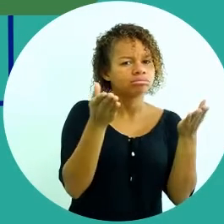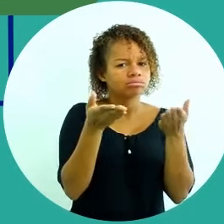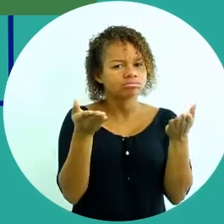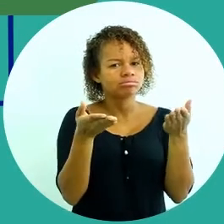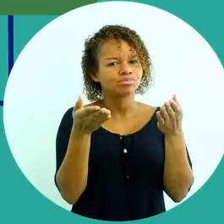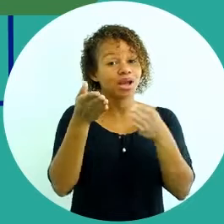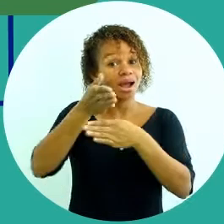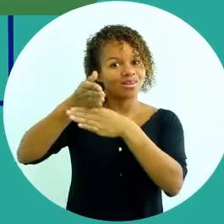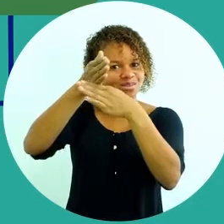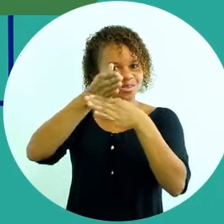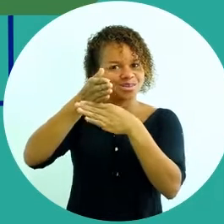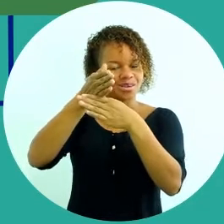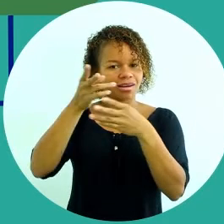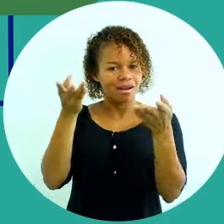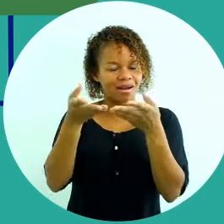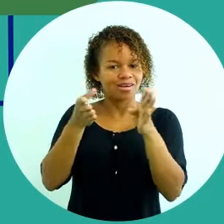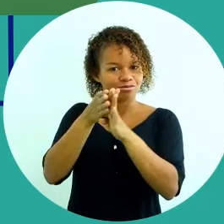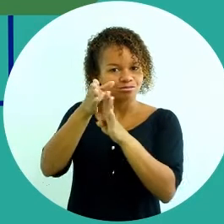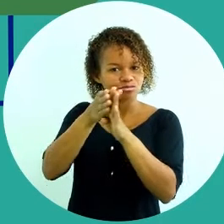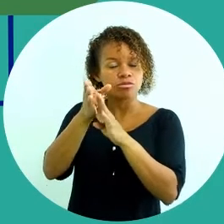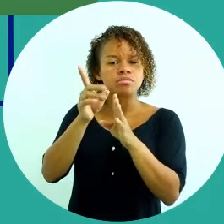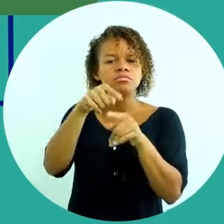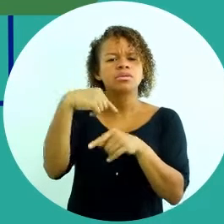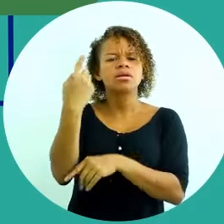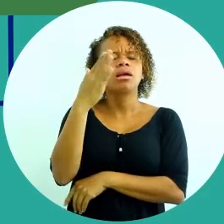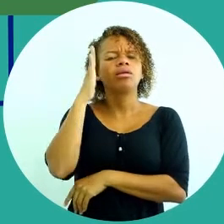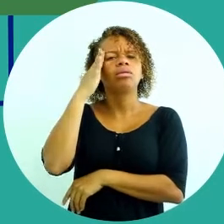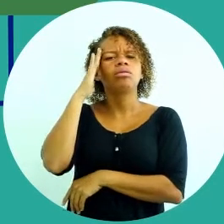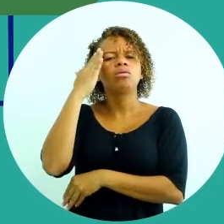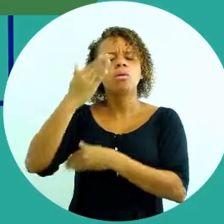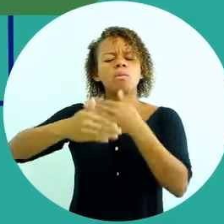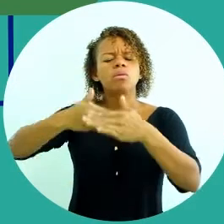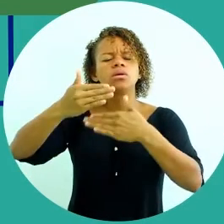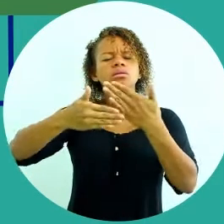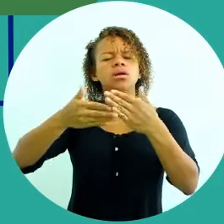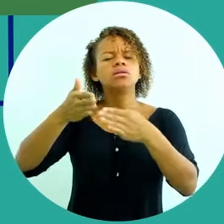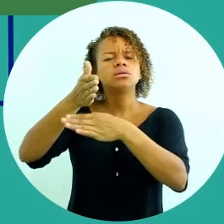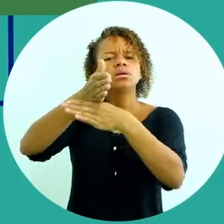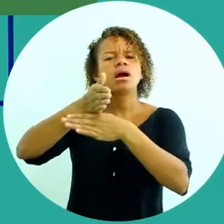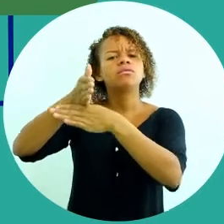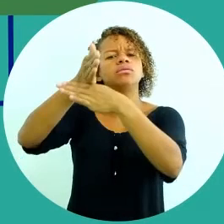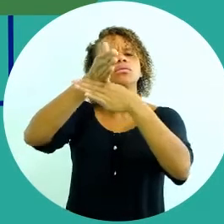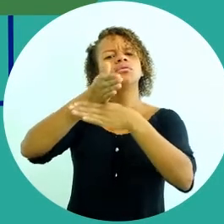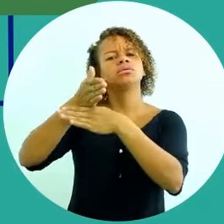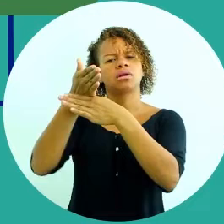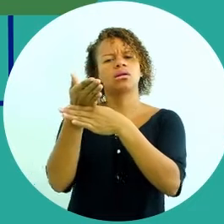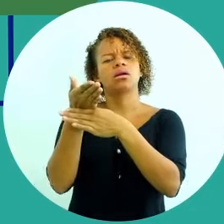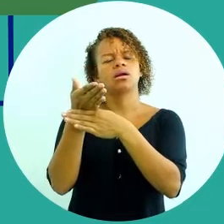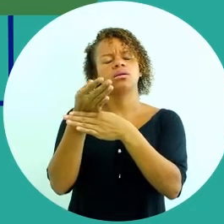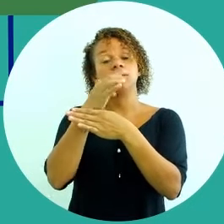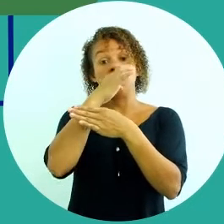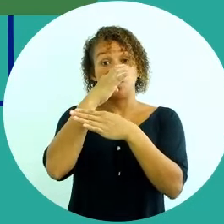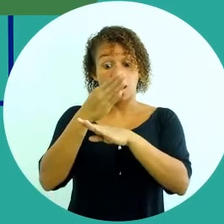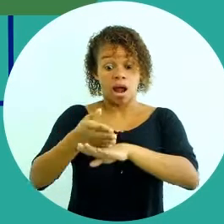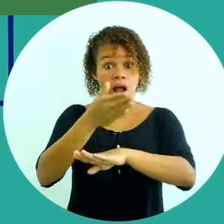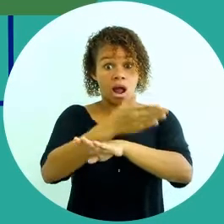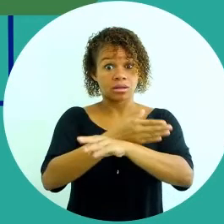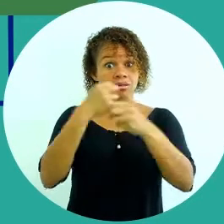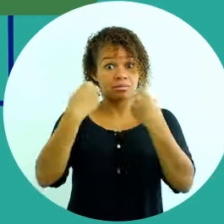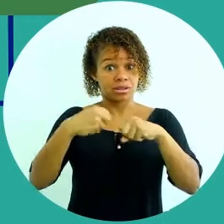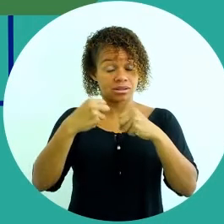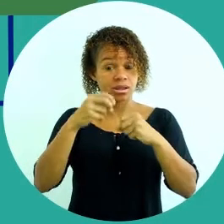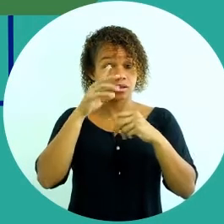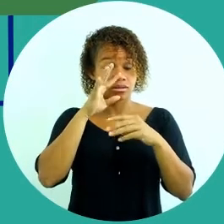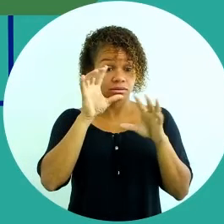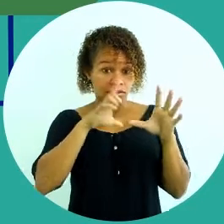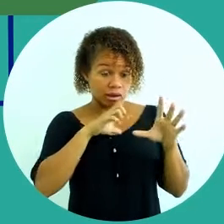sendo feito agora através dessa videoaula, para entender como funciona o processo de gravação. Portanto, na pré-produção,